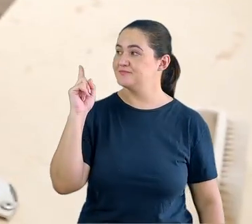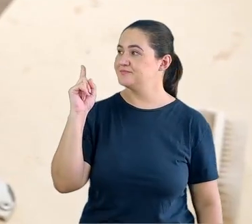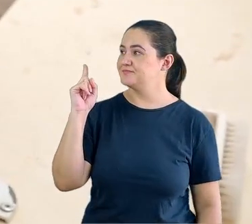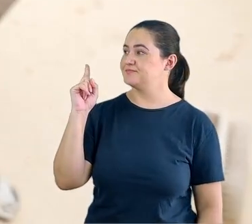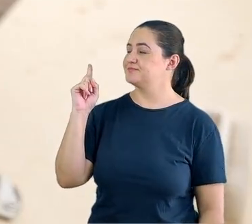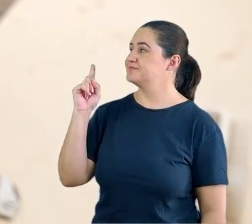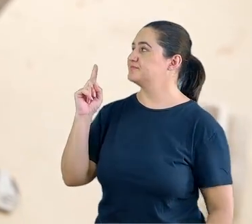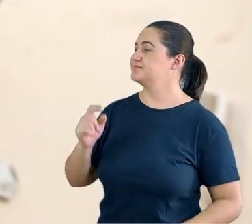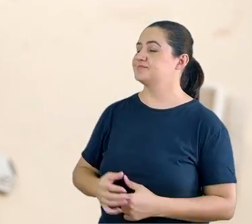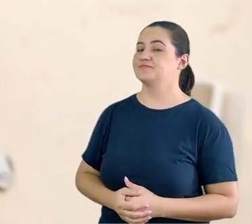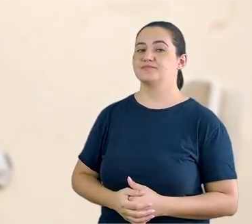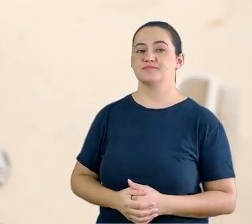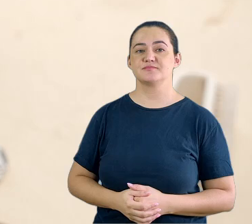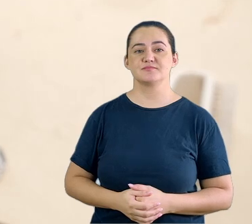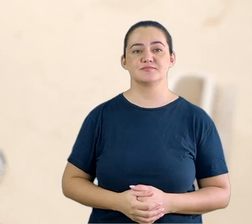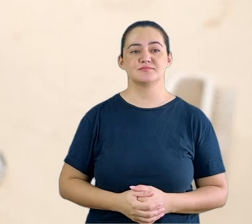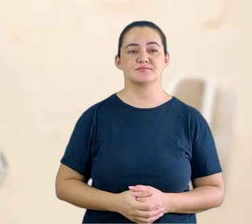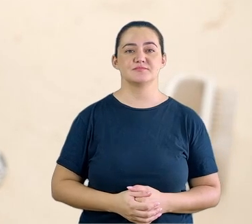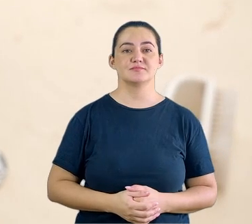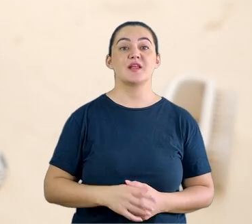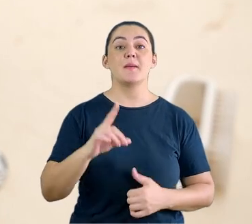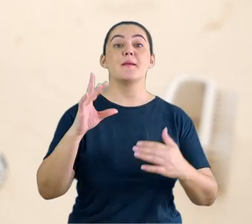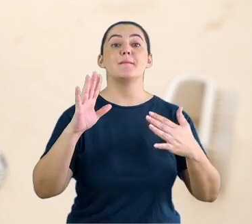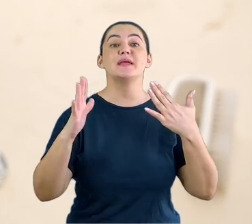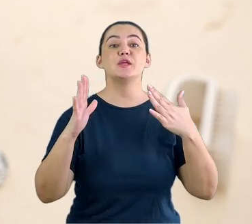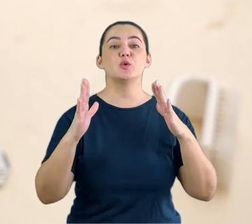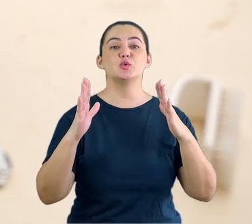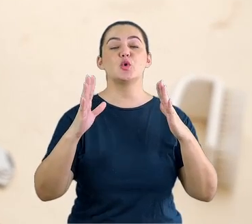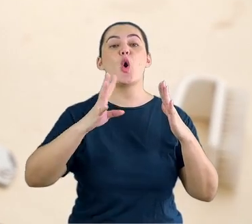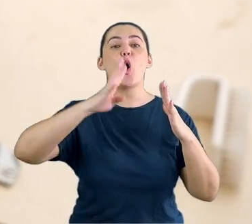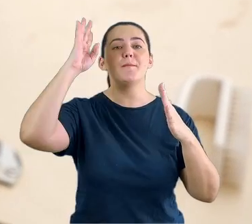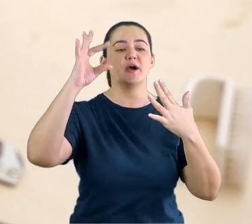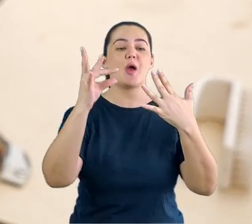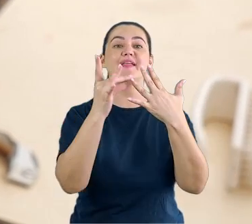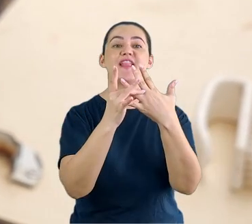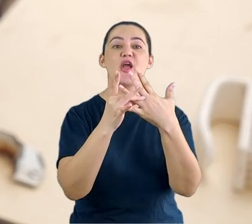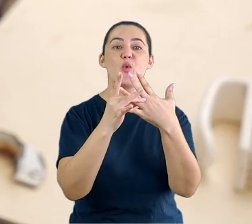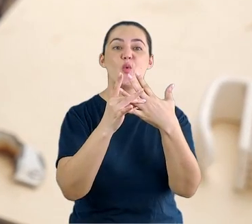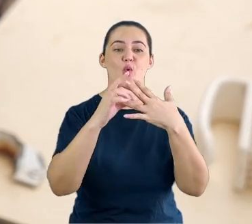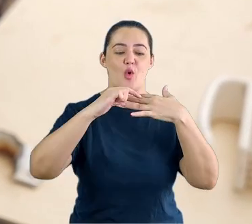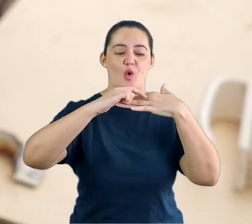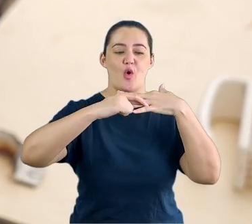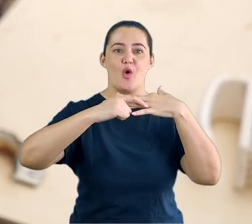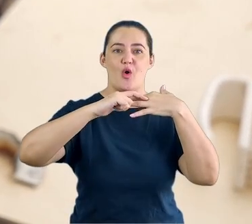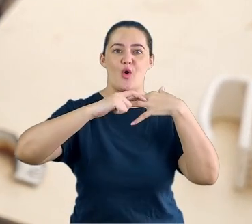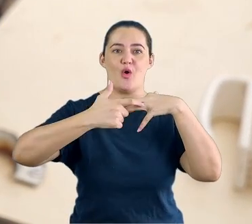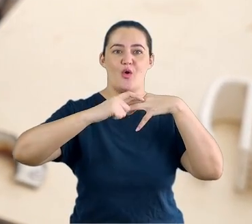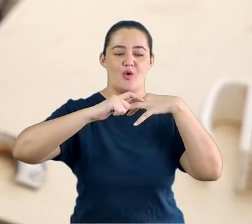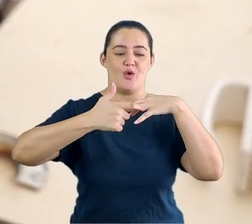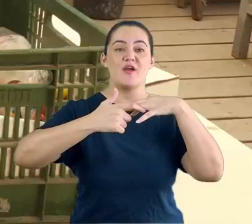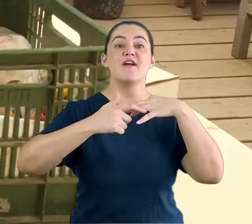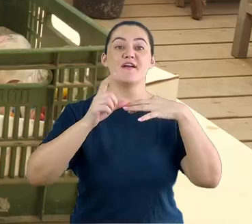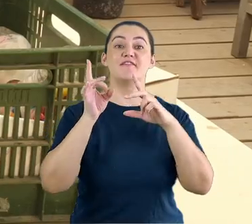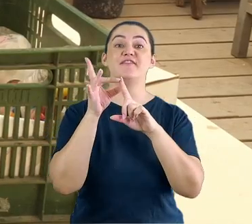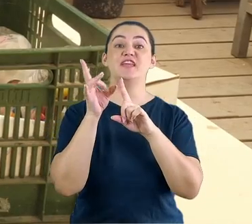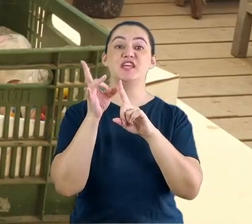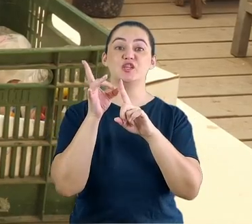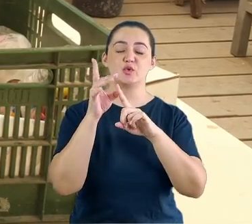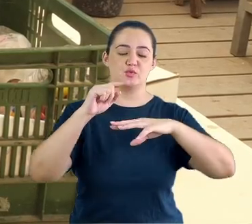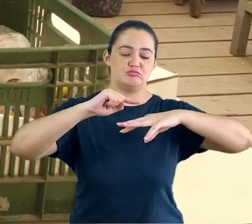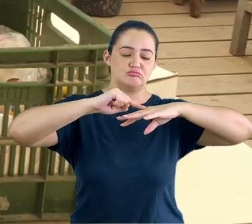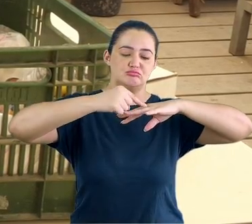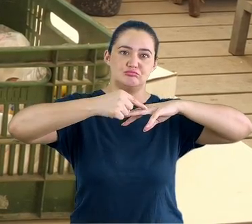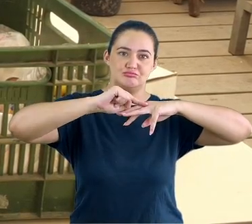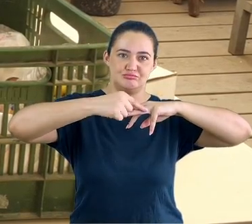um pedaço de um anel vitrificado, provavelmente do período romano. Tá vendo? Ele está ali com a borda dele realmente arredondada